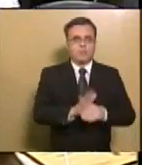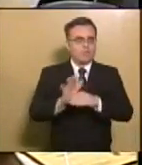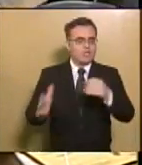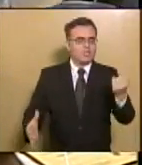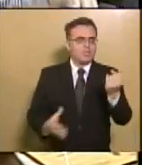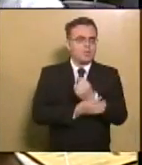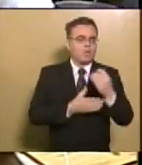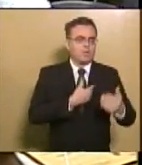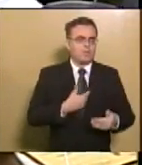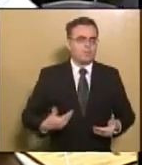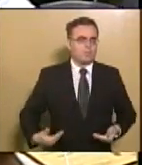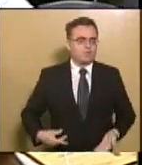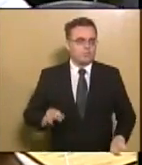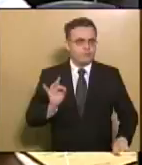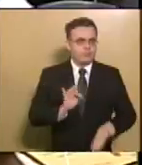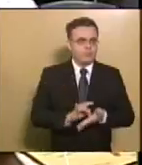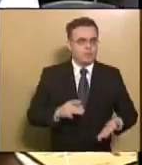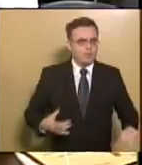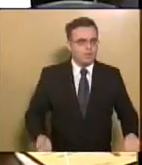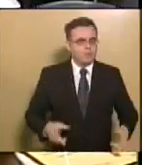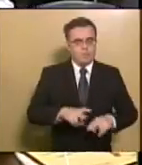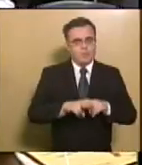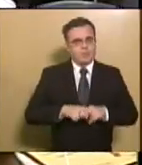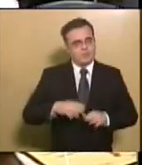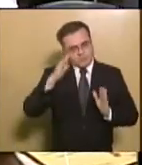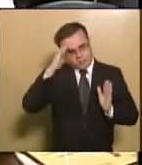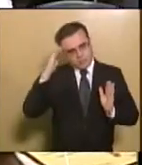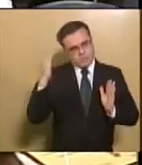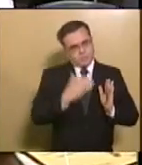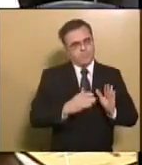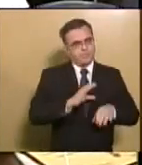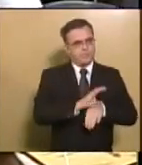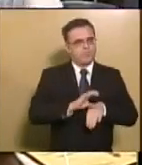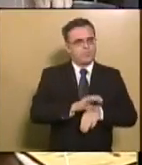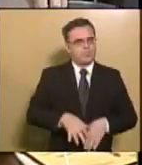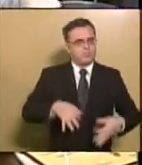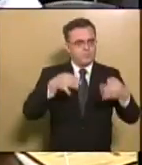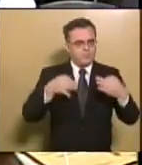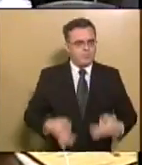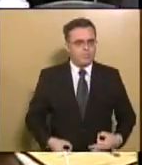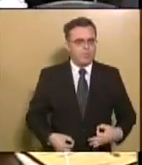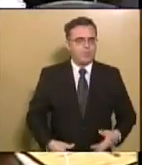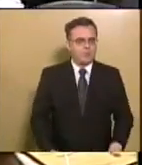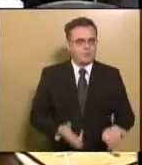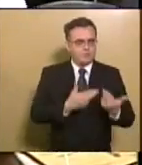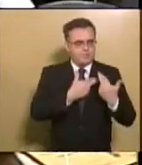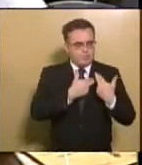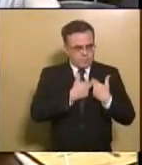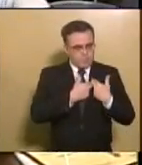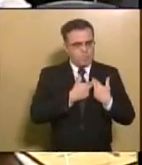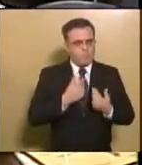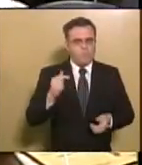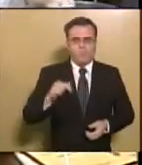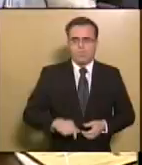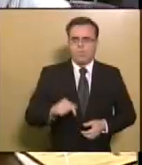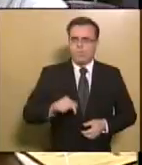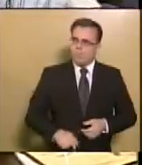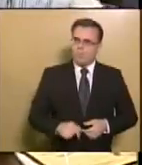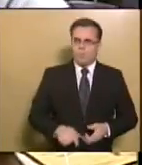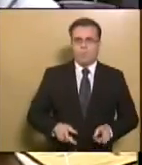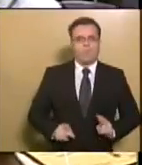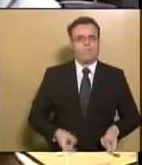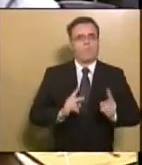porque isso é constitucional, é dever do Estado, é obrigação do Estado